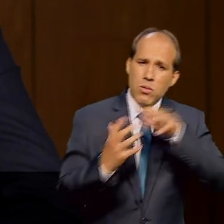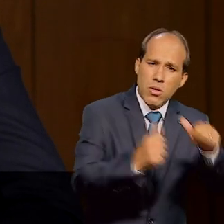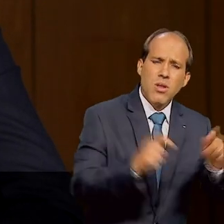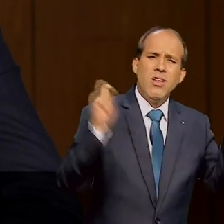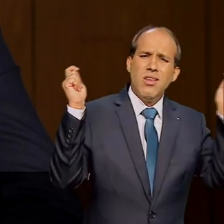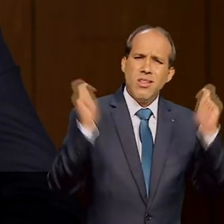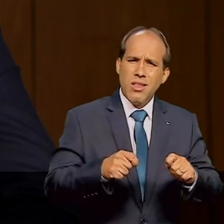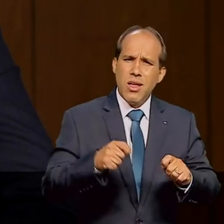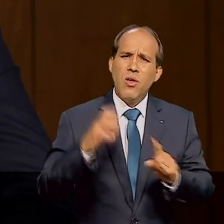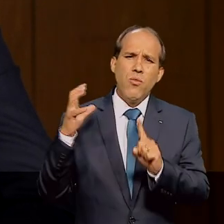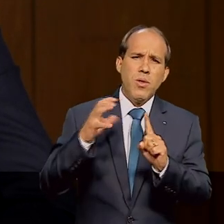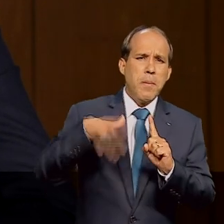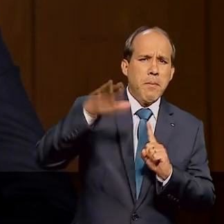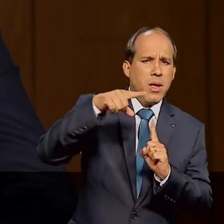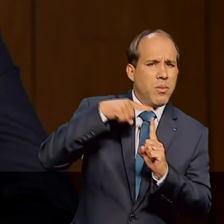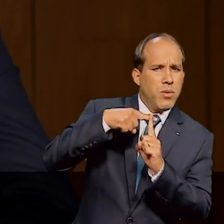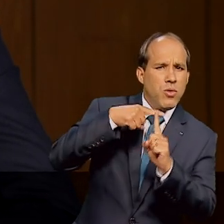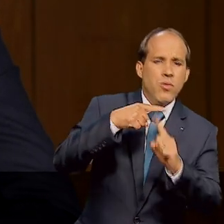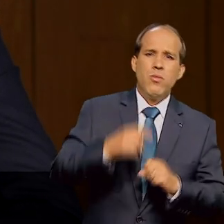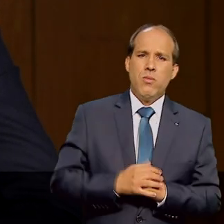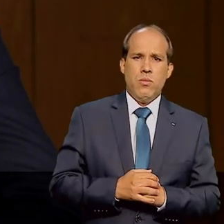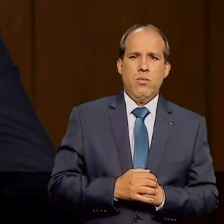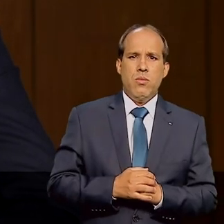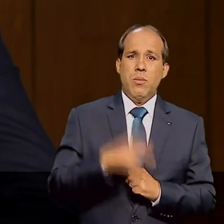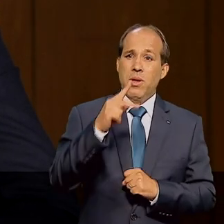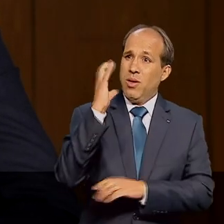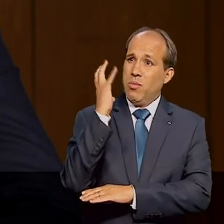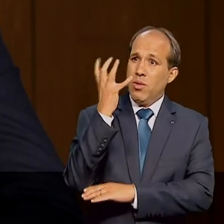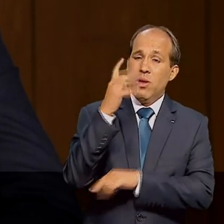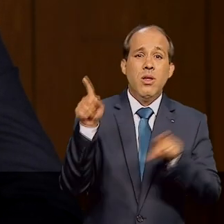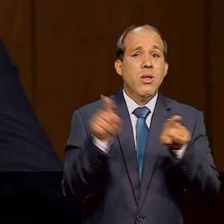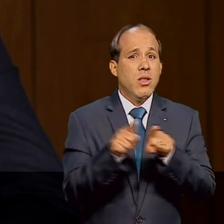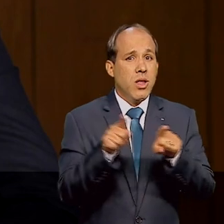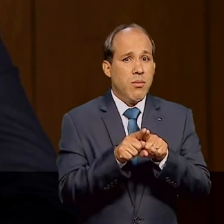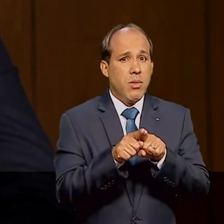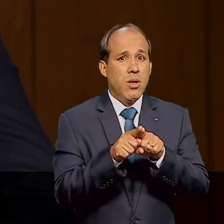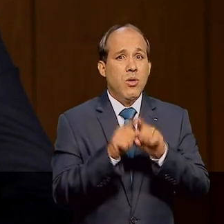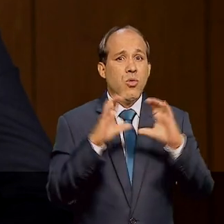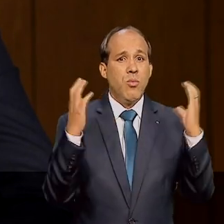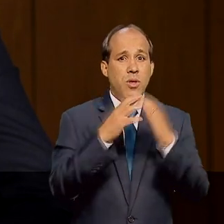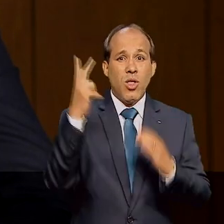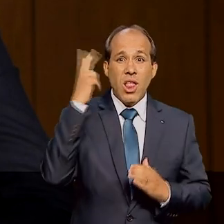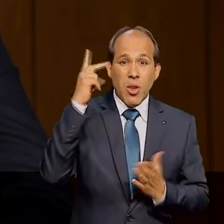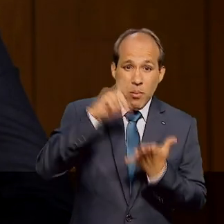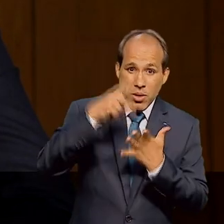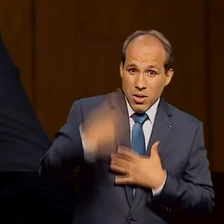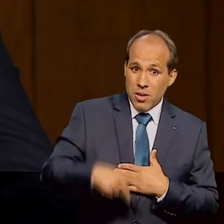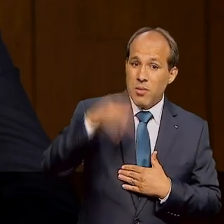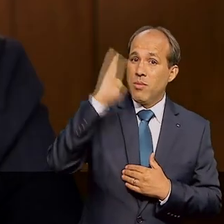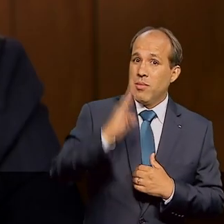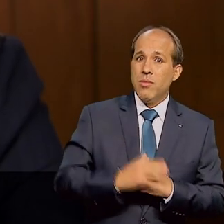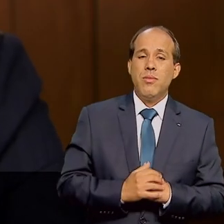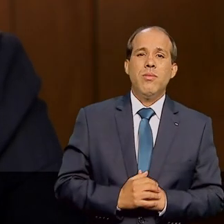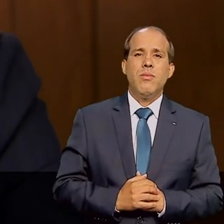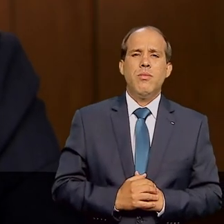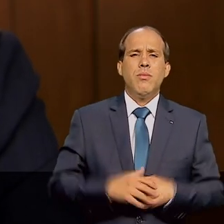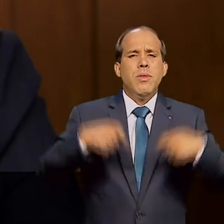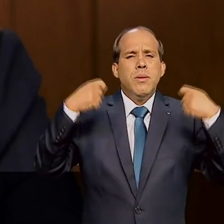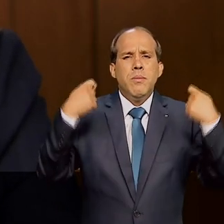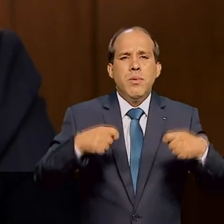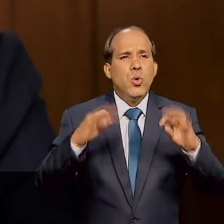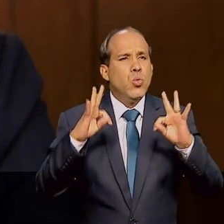seria capaz de gerar impactos ainda mais positivos para o meio ambiente e para as comunidades nativas do Brasil